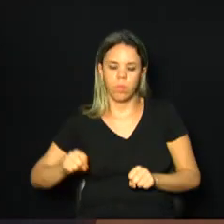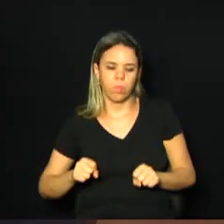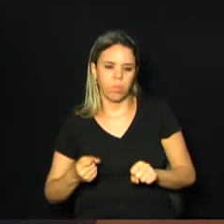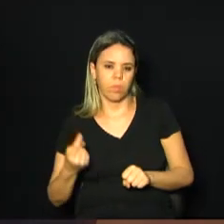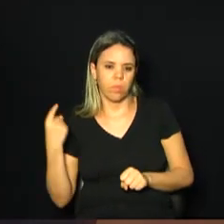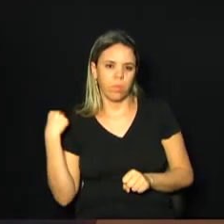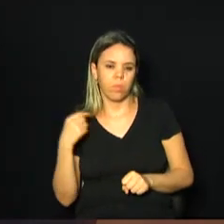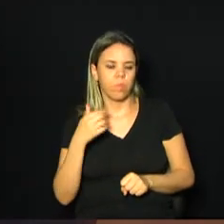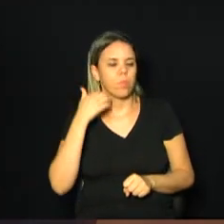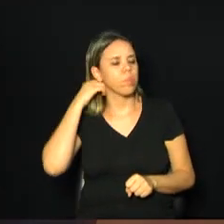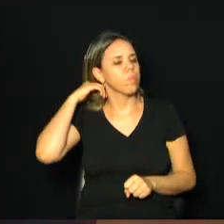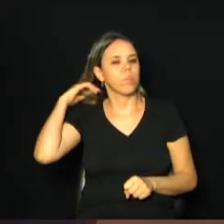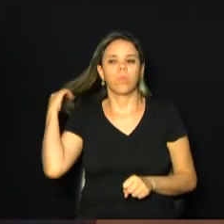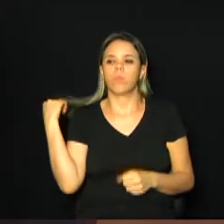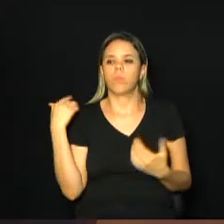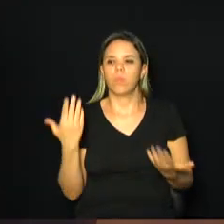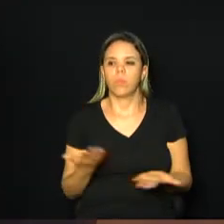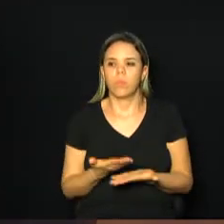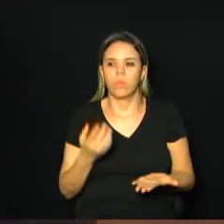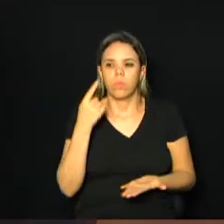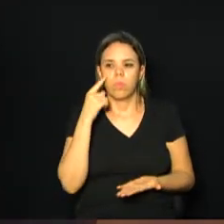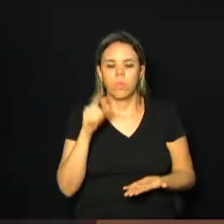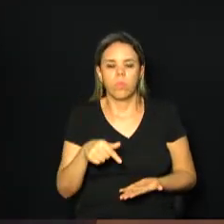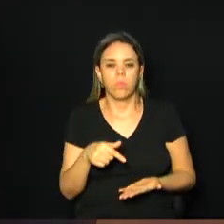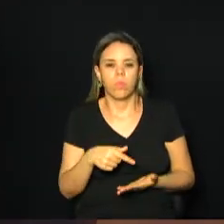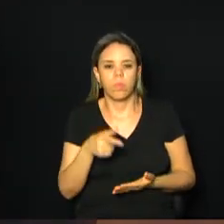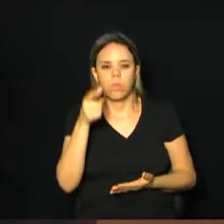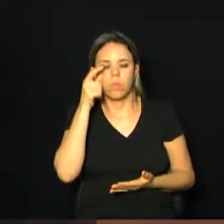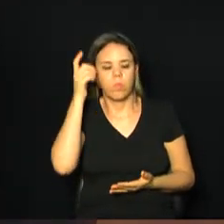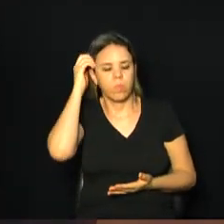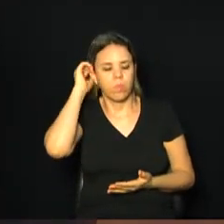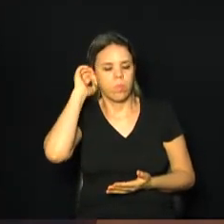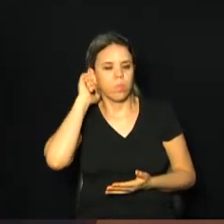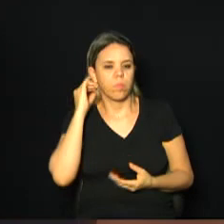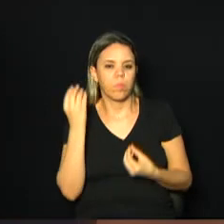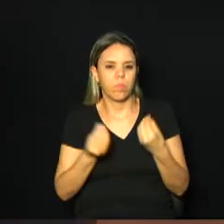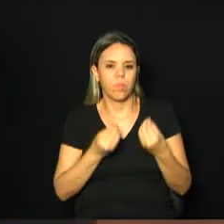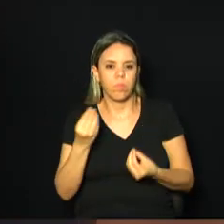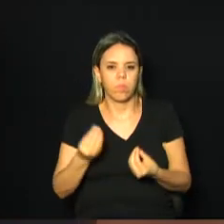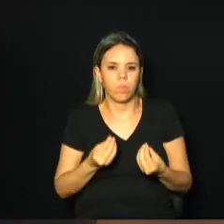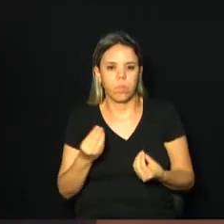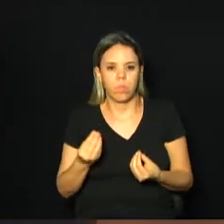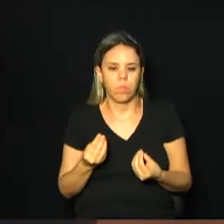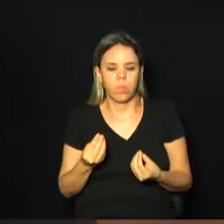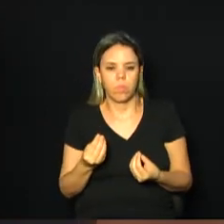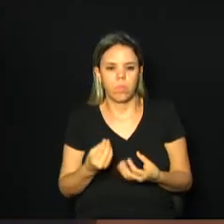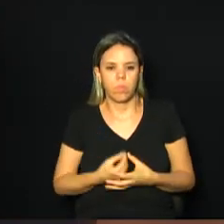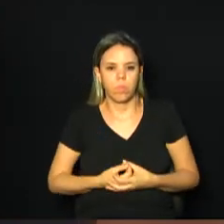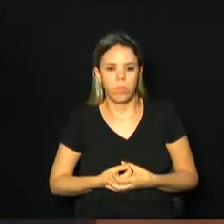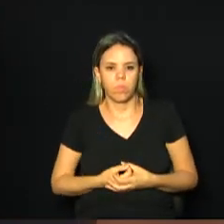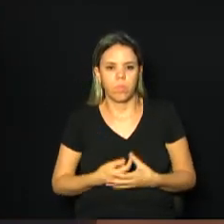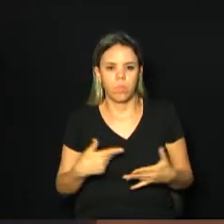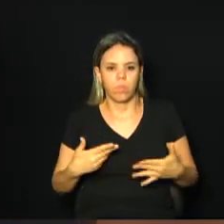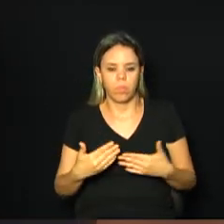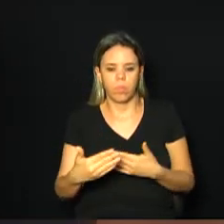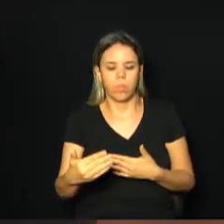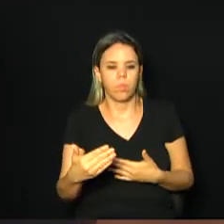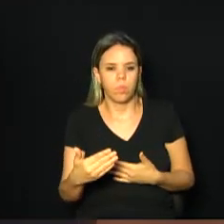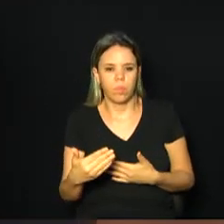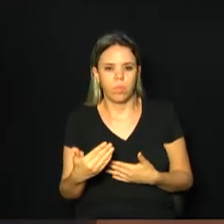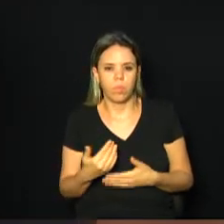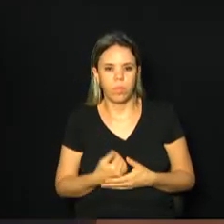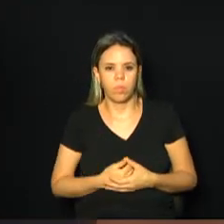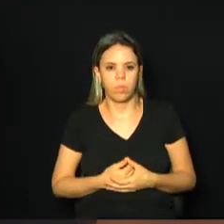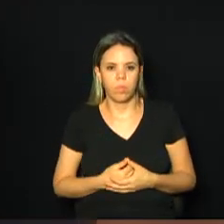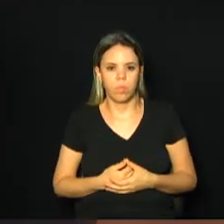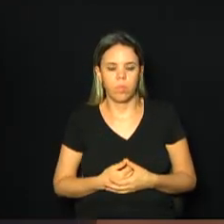anterior, né? Então, olha hoje para você ver como que vai ser as coisas daqui para frente, né, Edu?